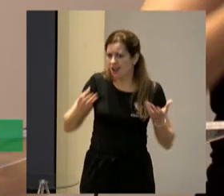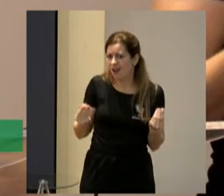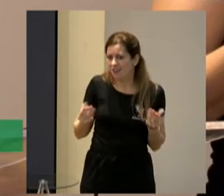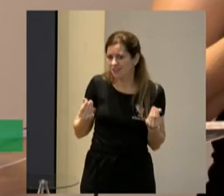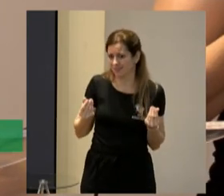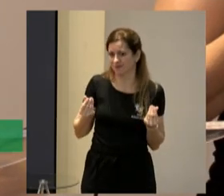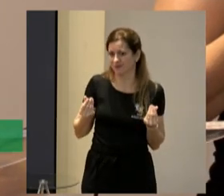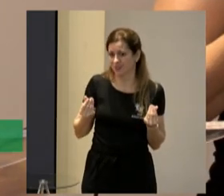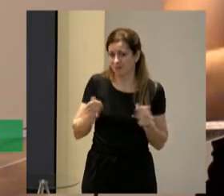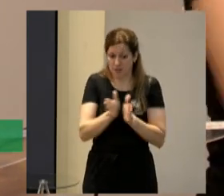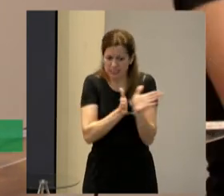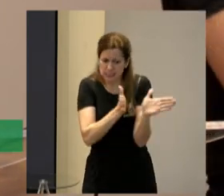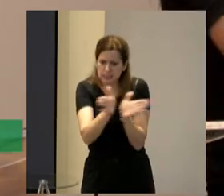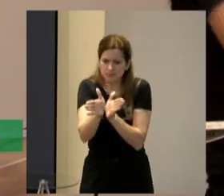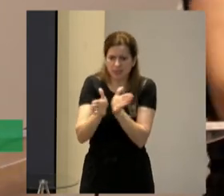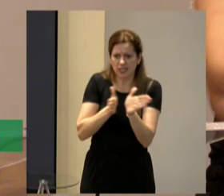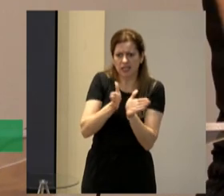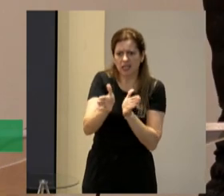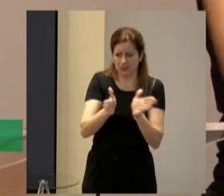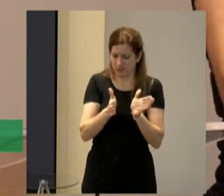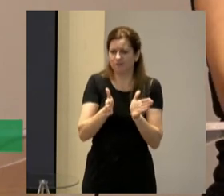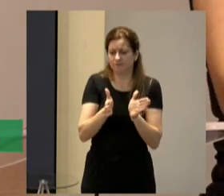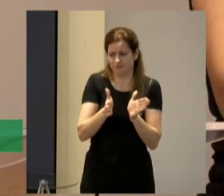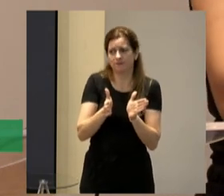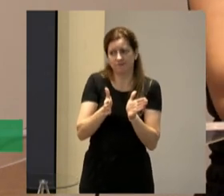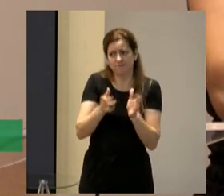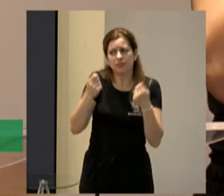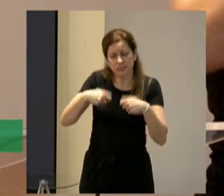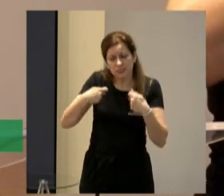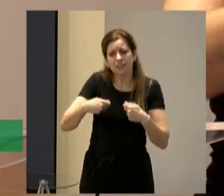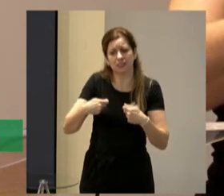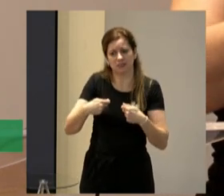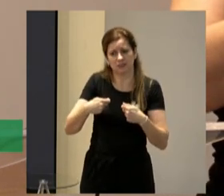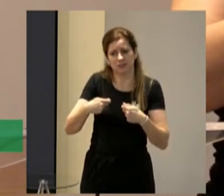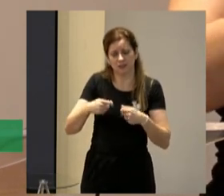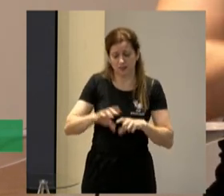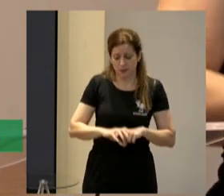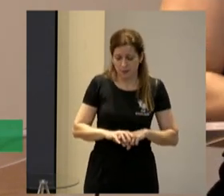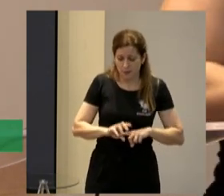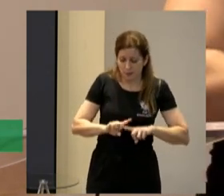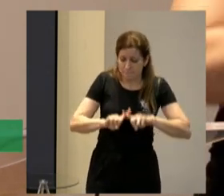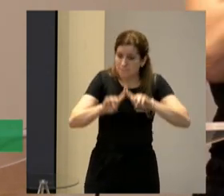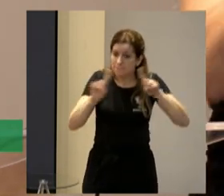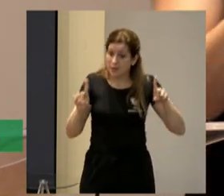perspectivas de acesso. E não só isso. Quando você traz